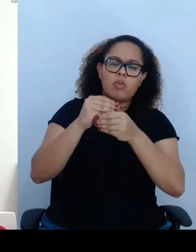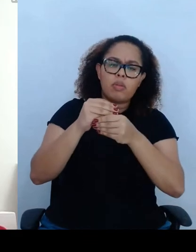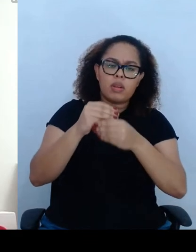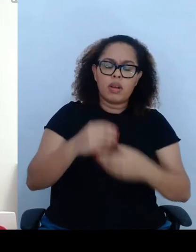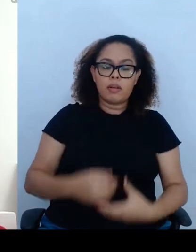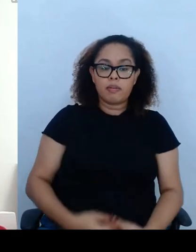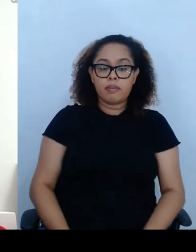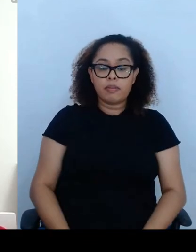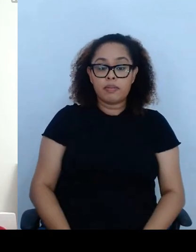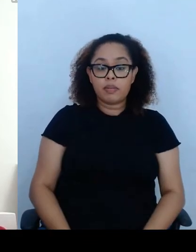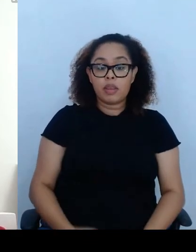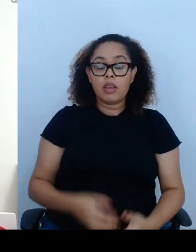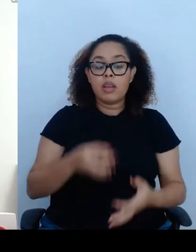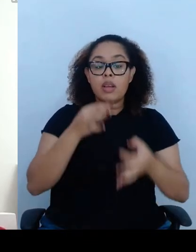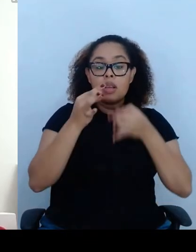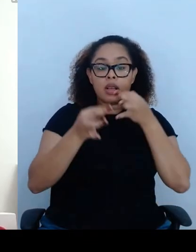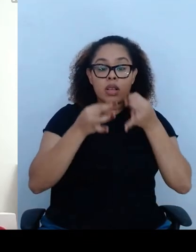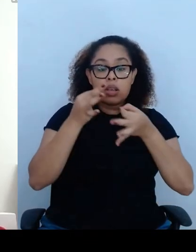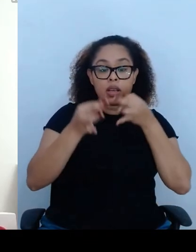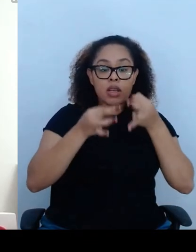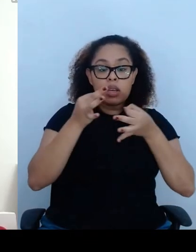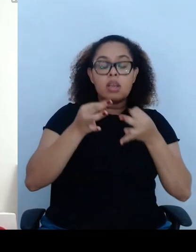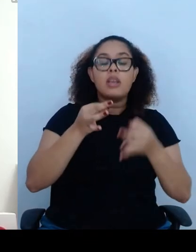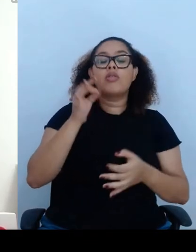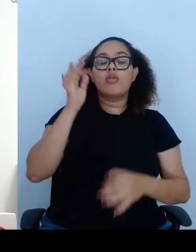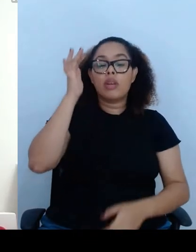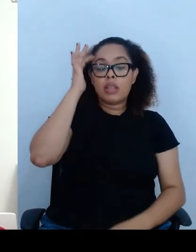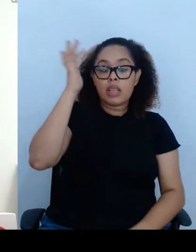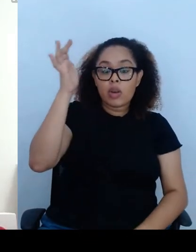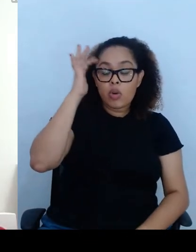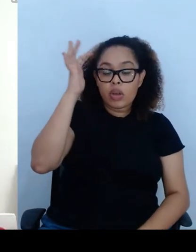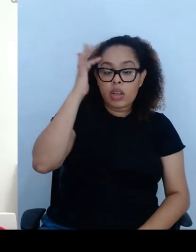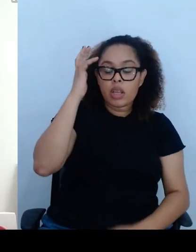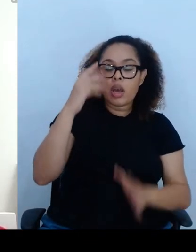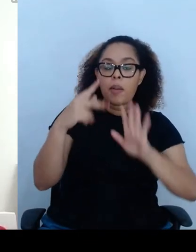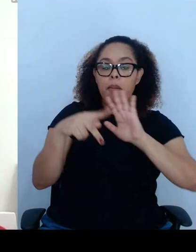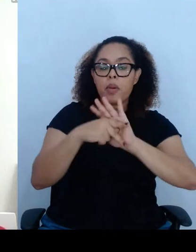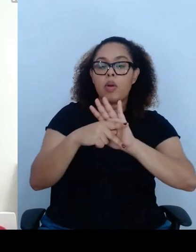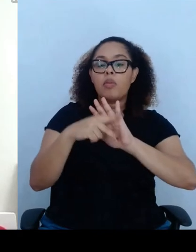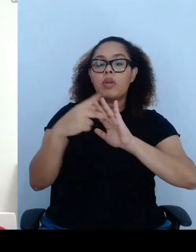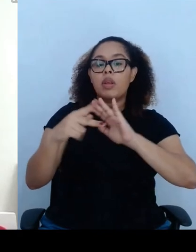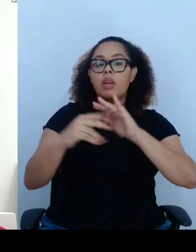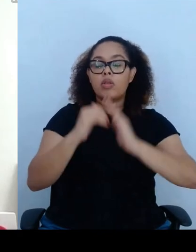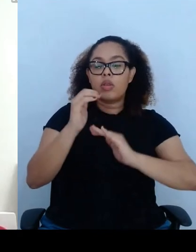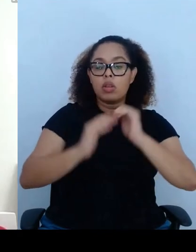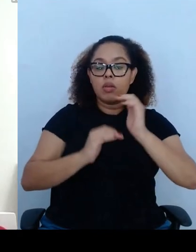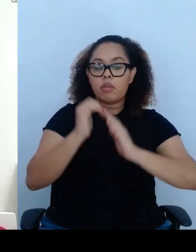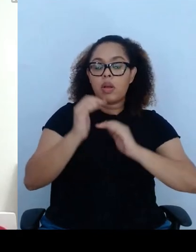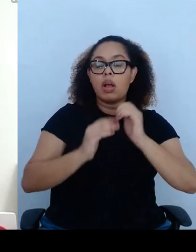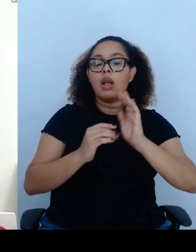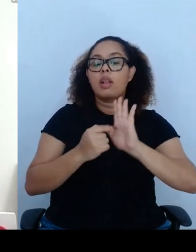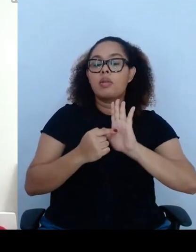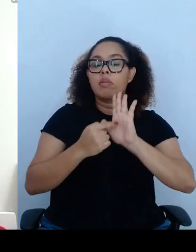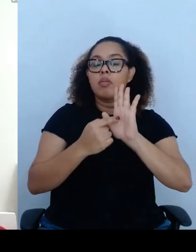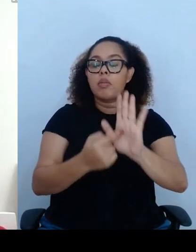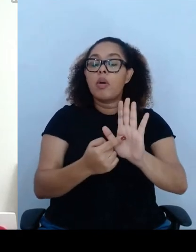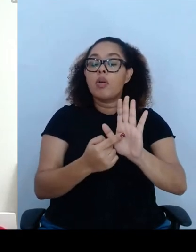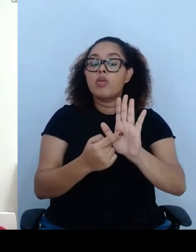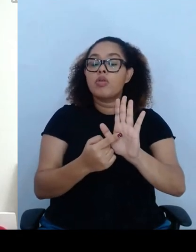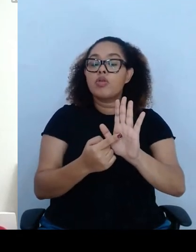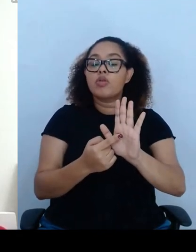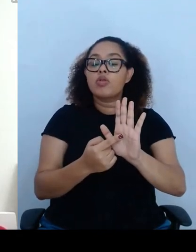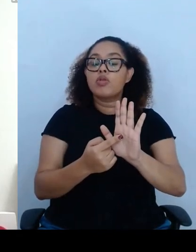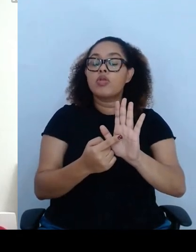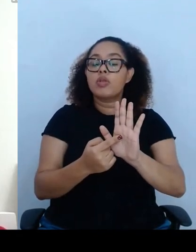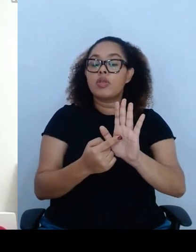a crítica e a teoria a respeito de seu trabalho trazem cenas da sua